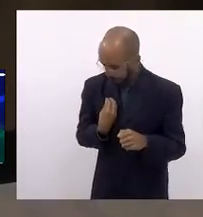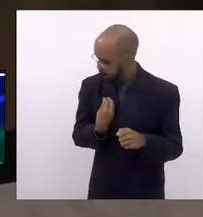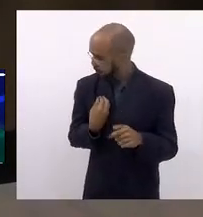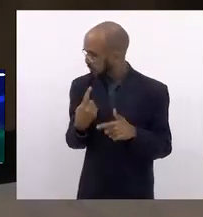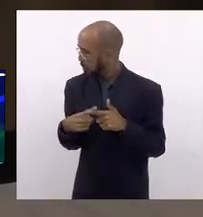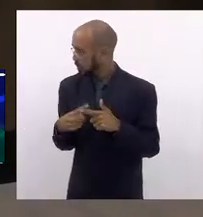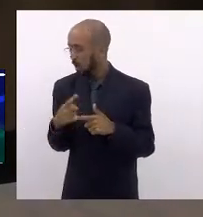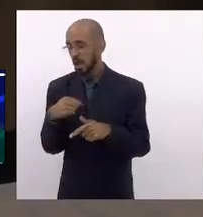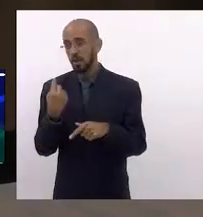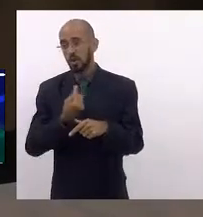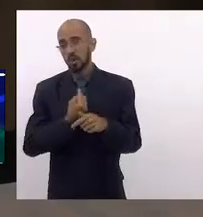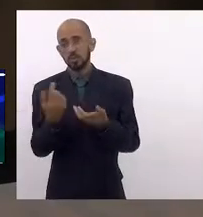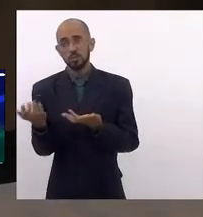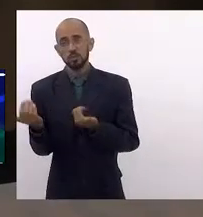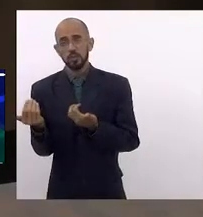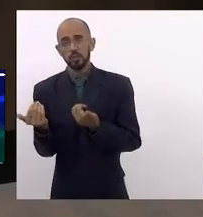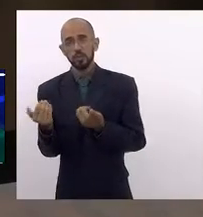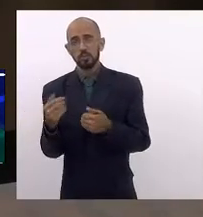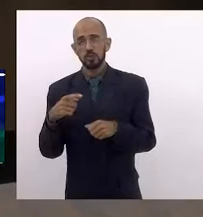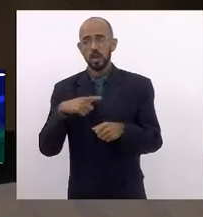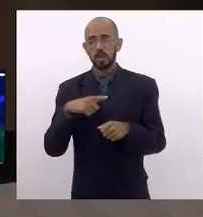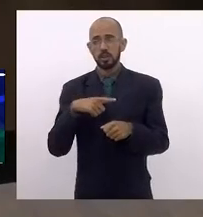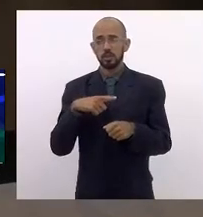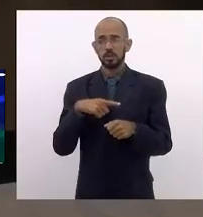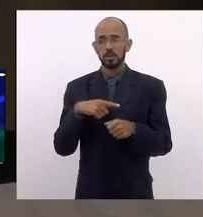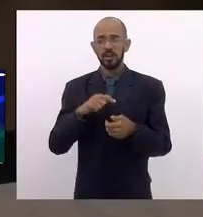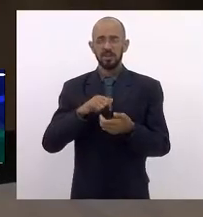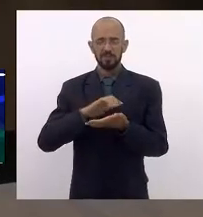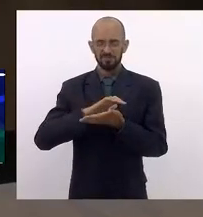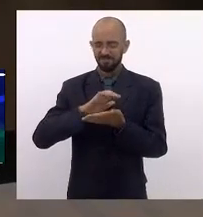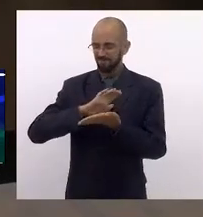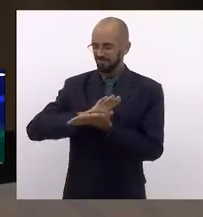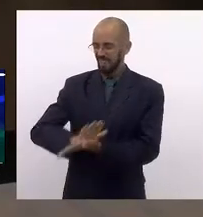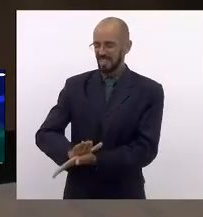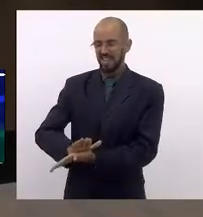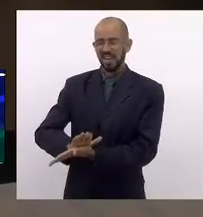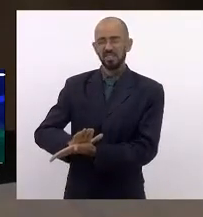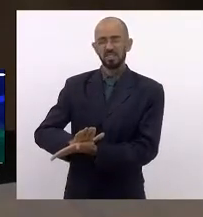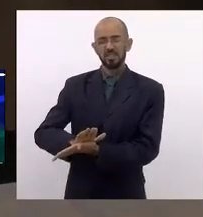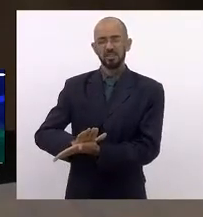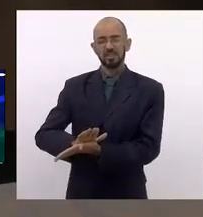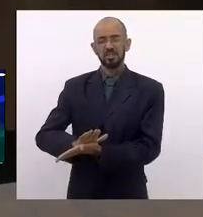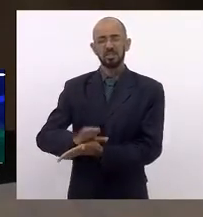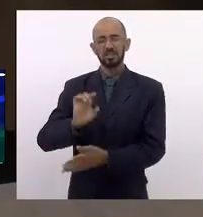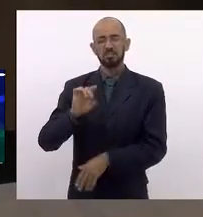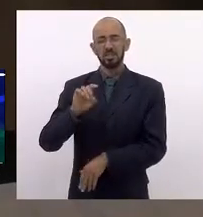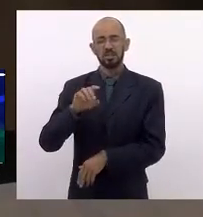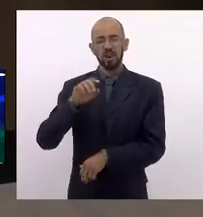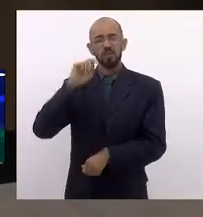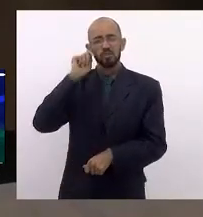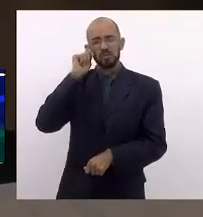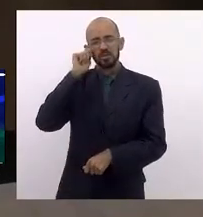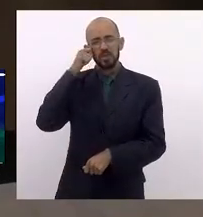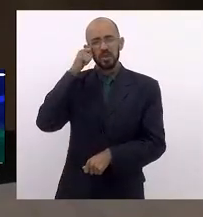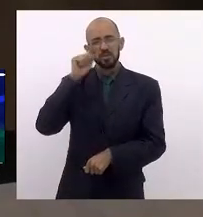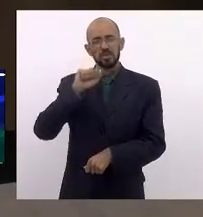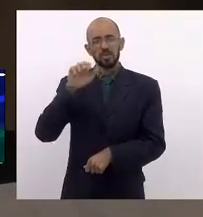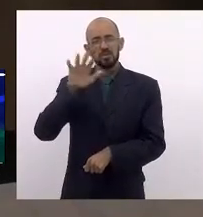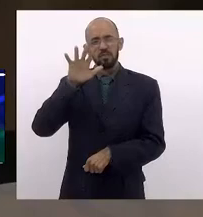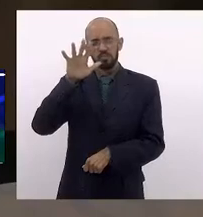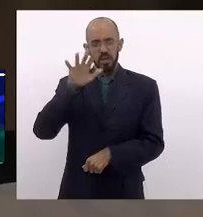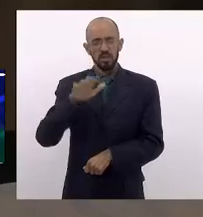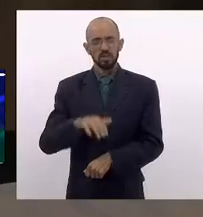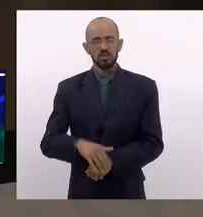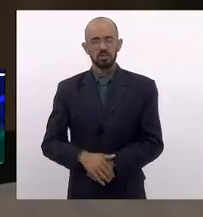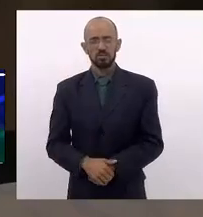Juventude hoje só sofre um processo de Massacre no estado do Rio de Janeiro em especial a juventude preta da favela da